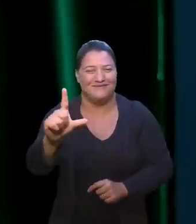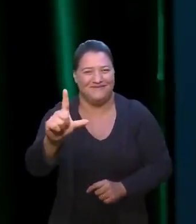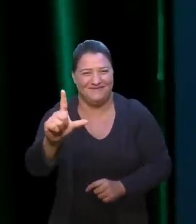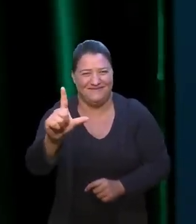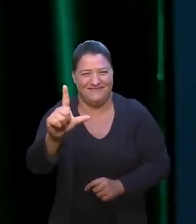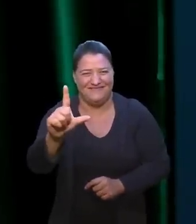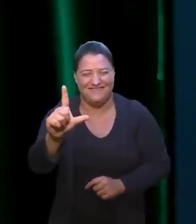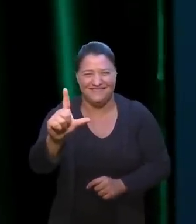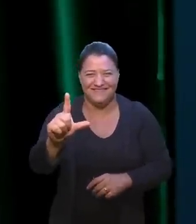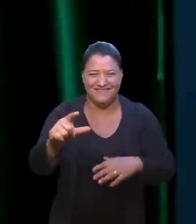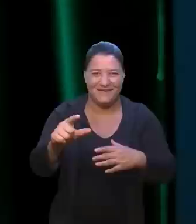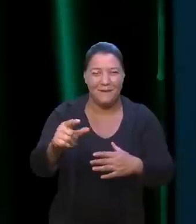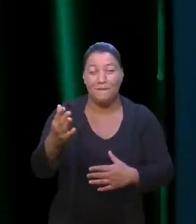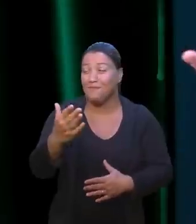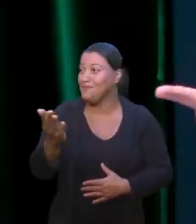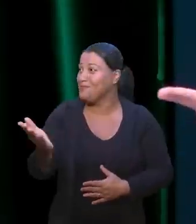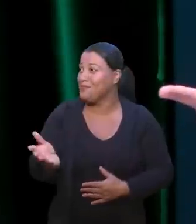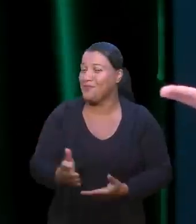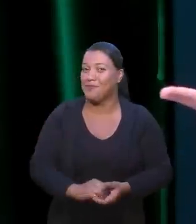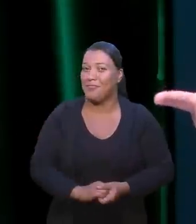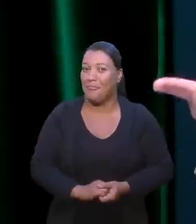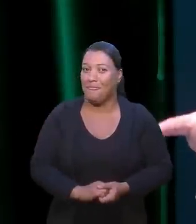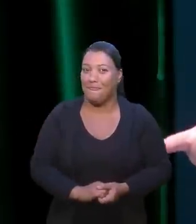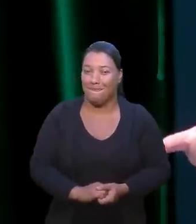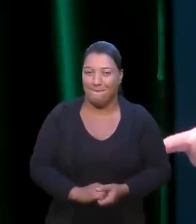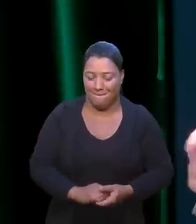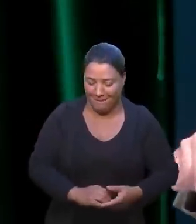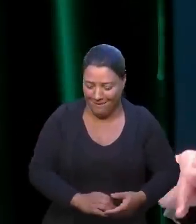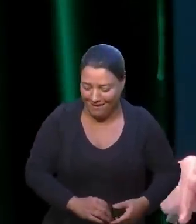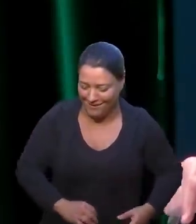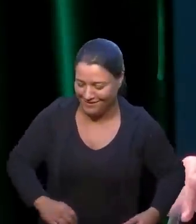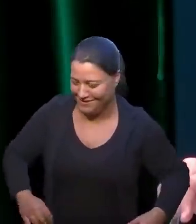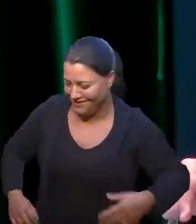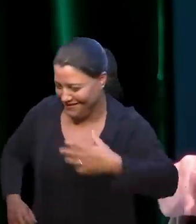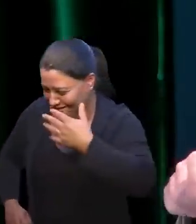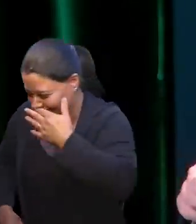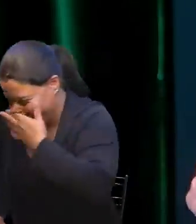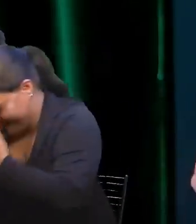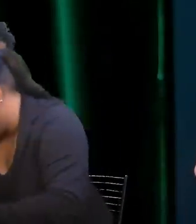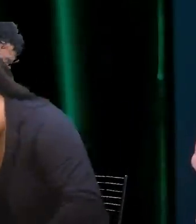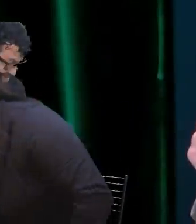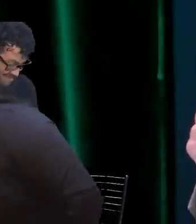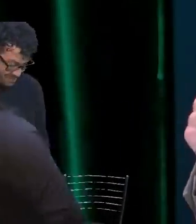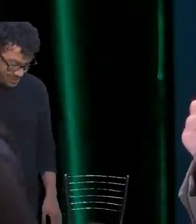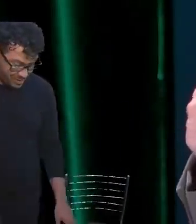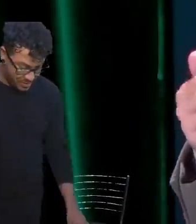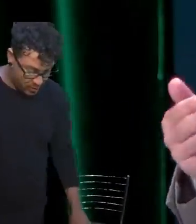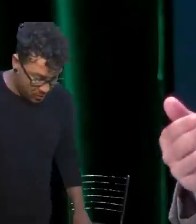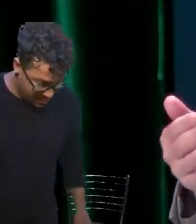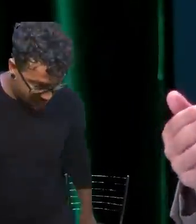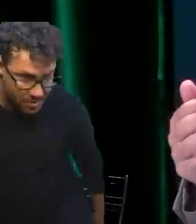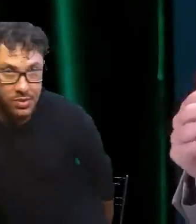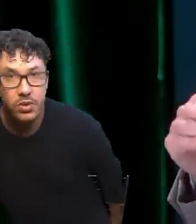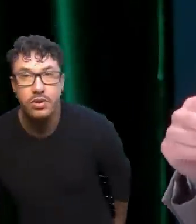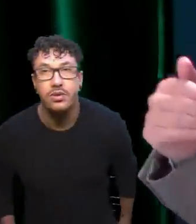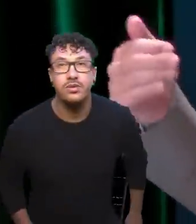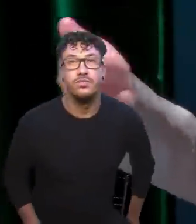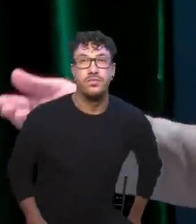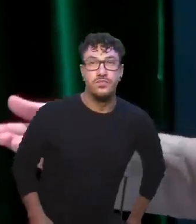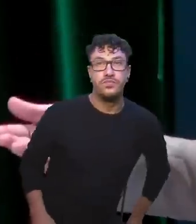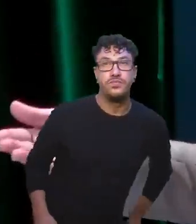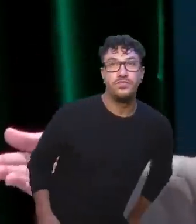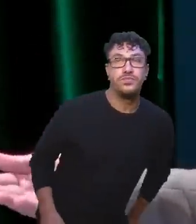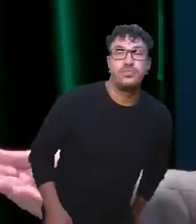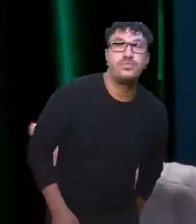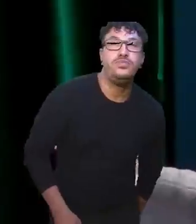green card transitório, porque lá, Santo Agostinho, no Evangelho, vai falar, mas se ficar e